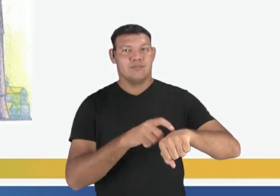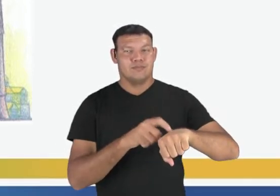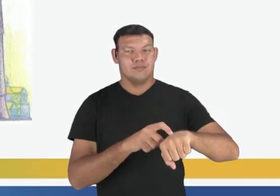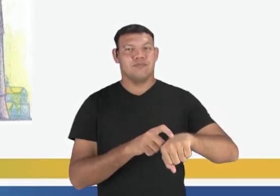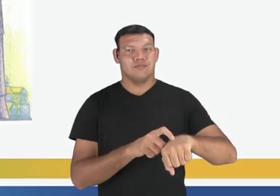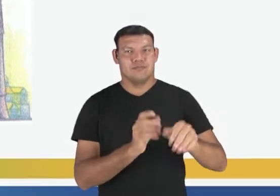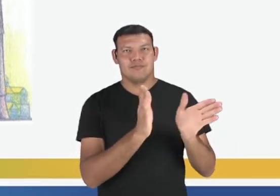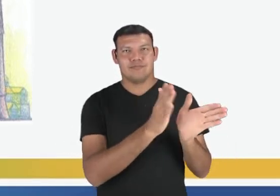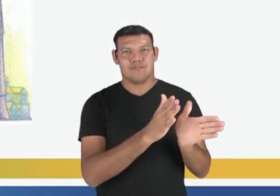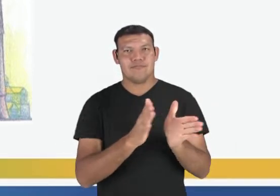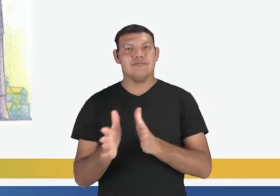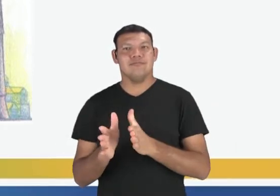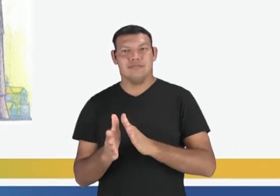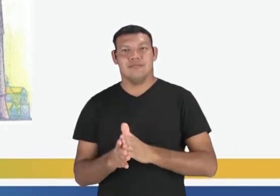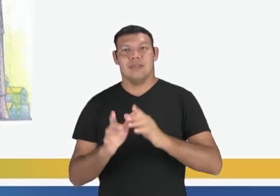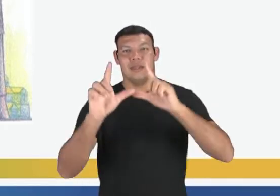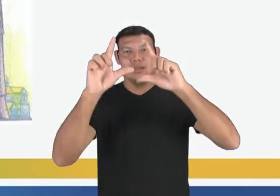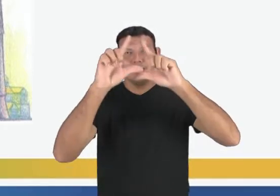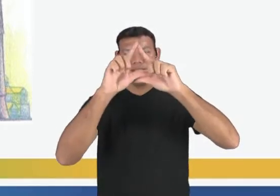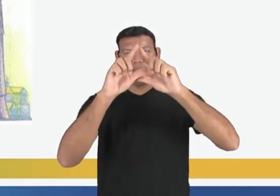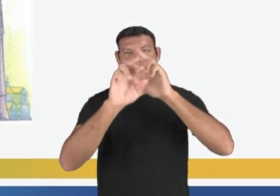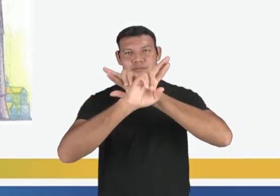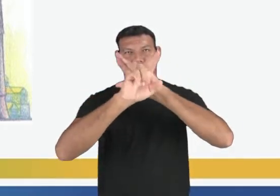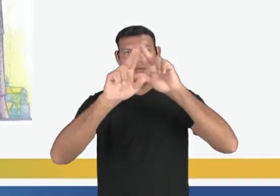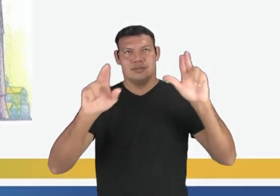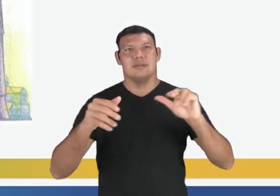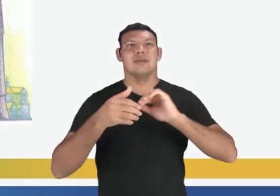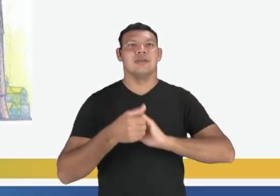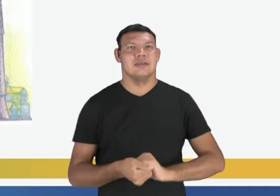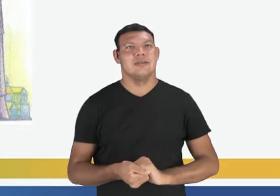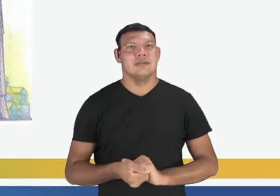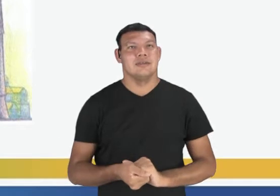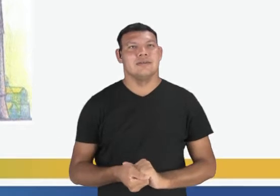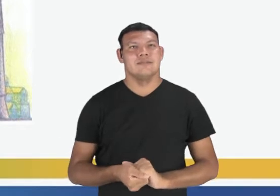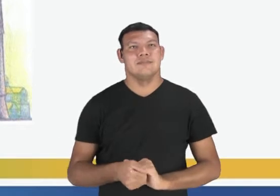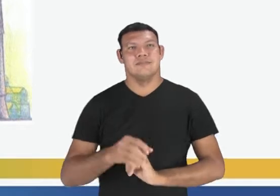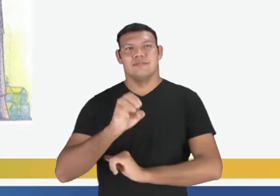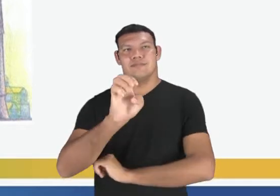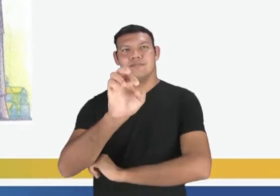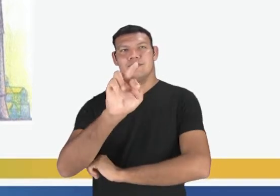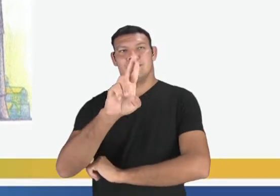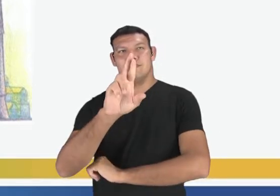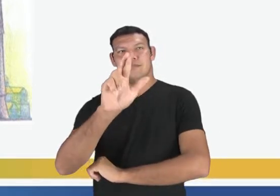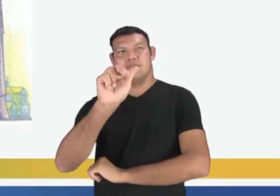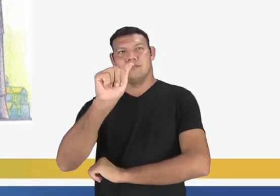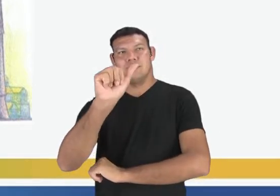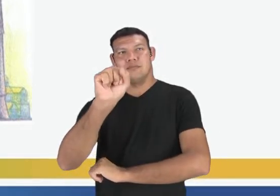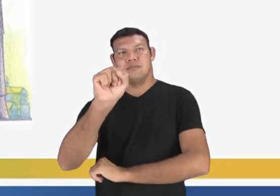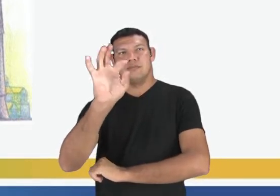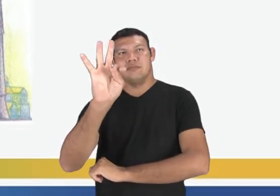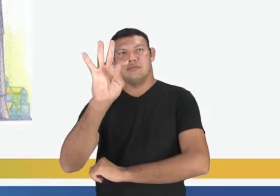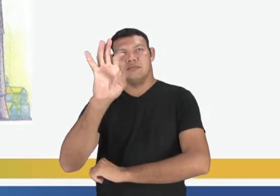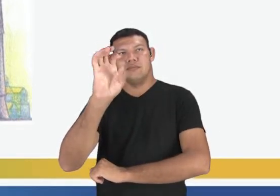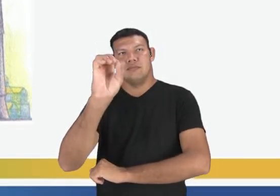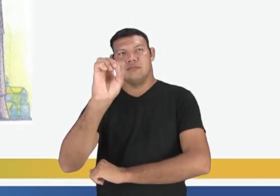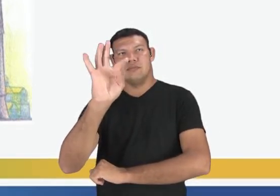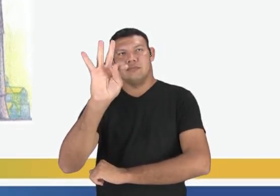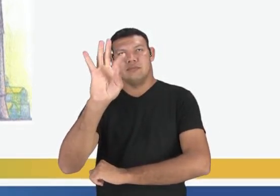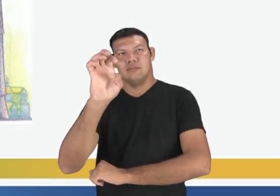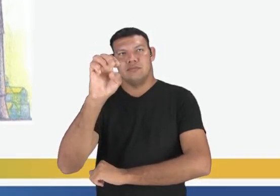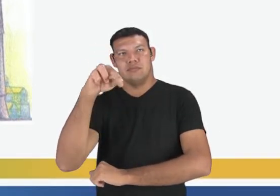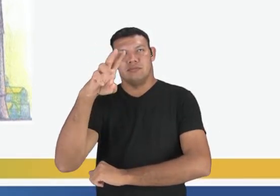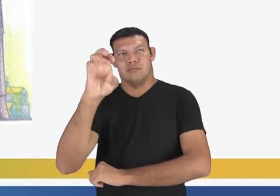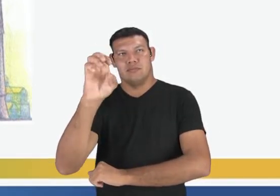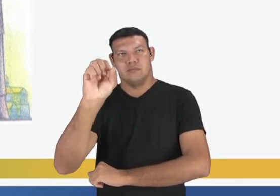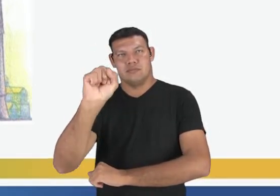usando-se da trigonometria Eratóstenes, entre 276 a 194 a.C.,